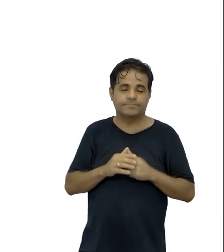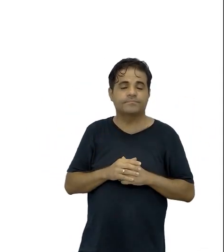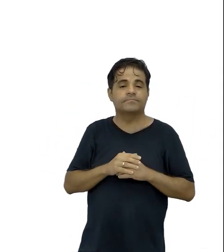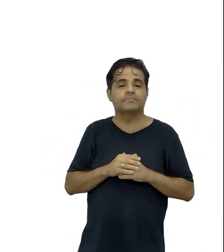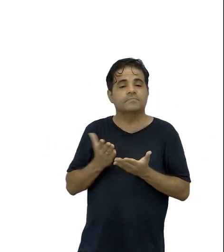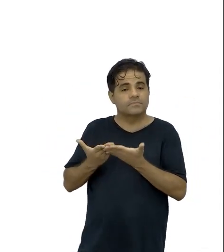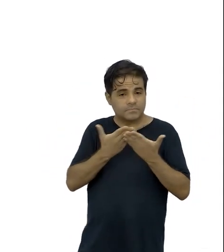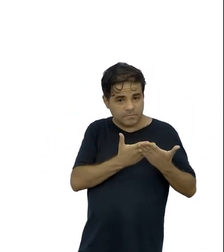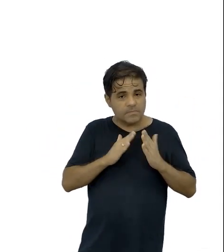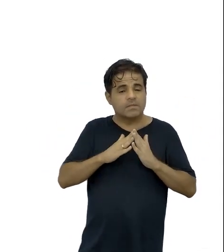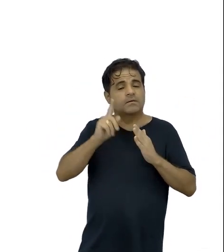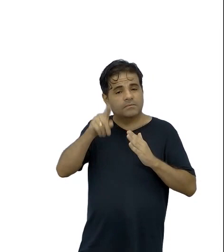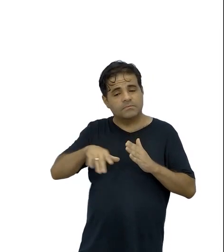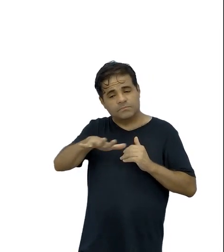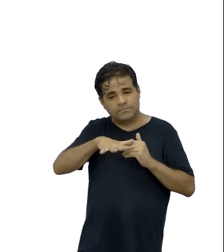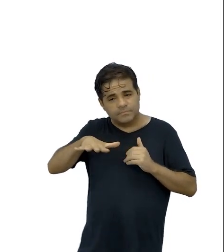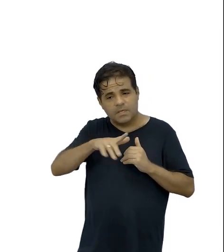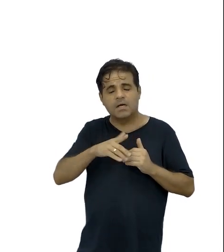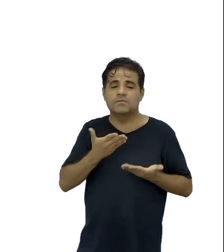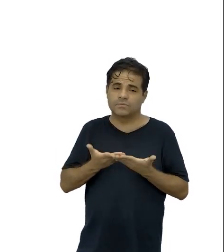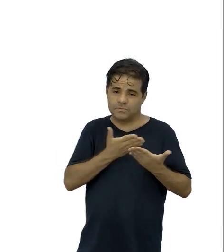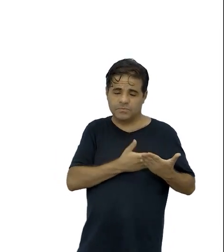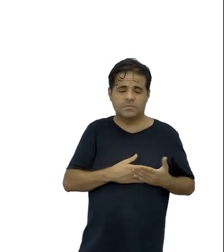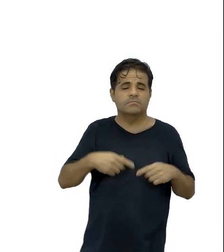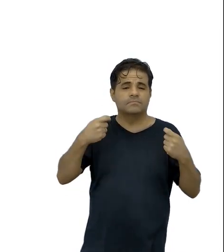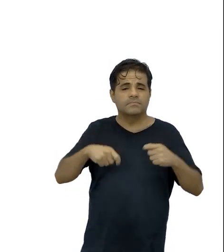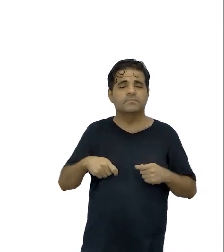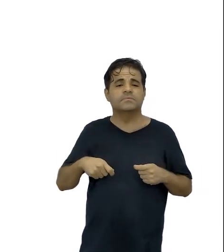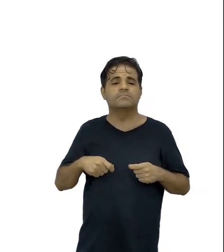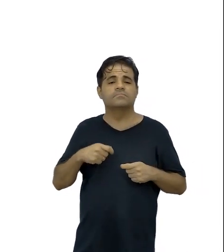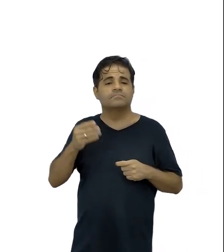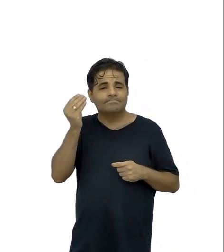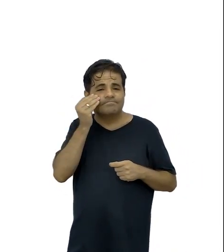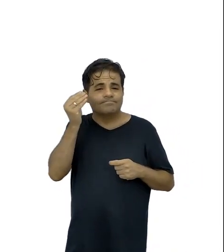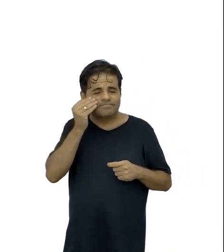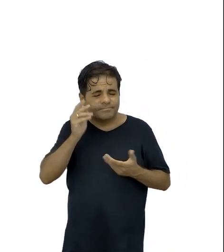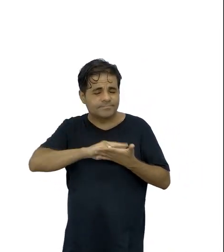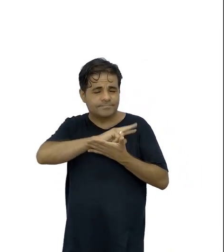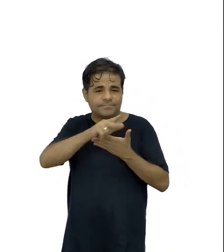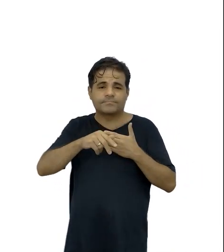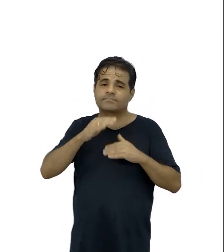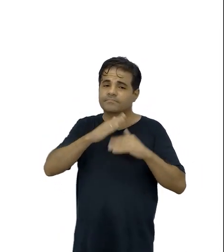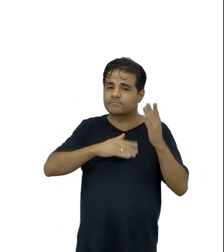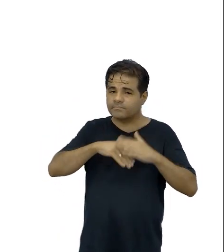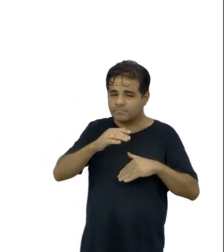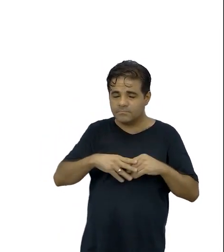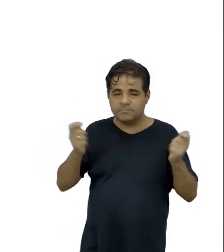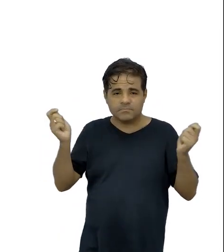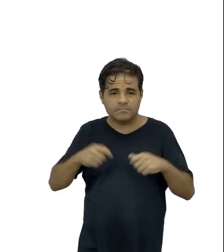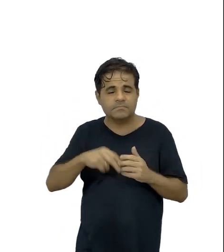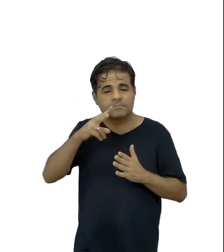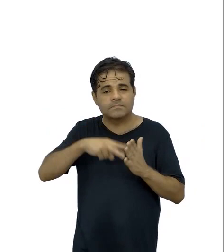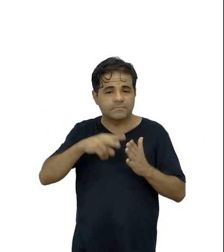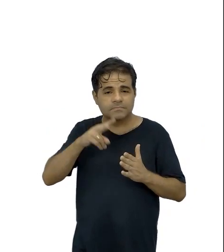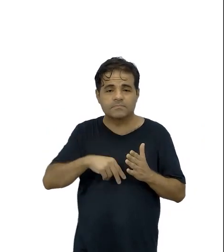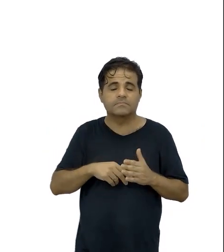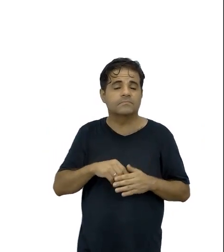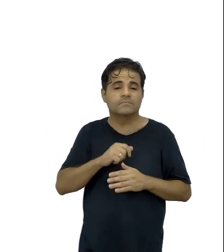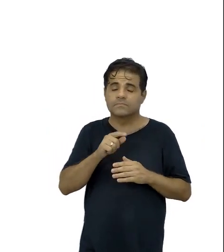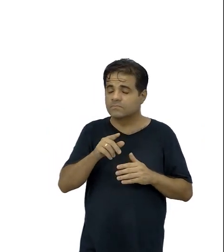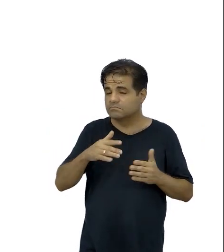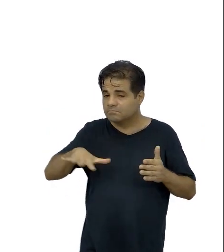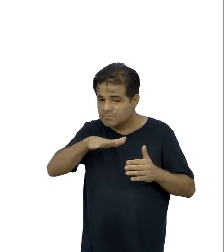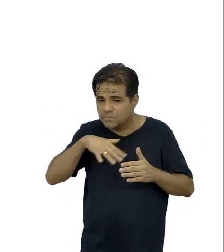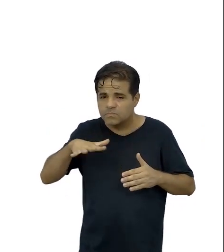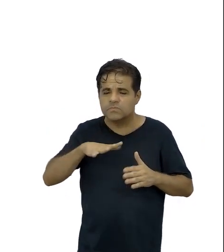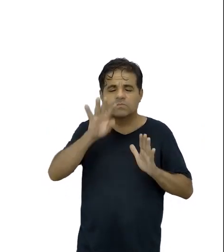a escola é um espaço em que os estudantes devem experienciar as mais variadas possibilidades de leitura. Então, seja no